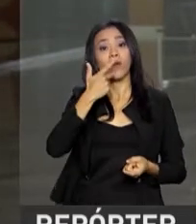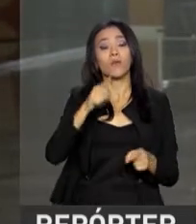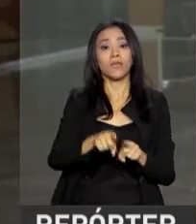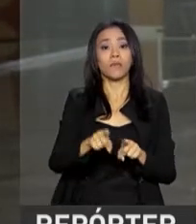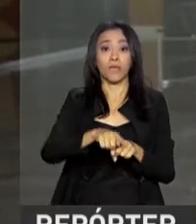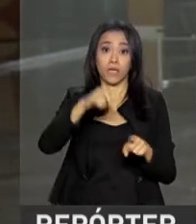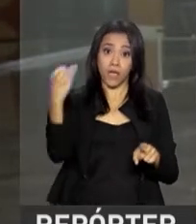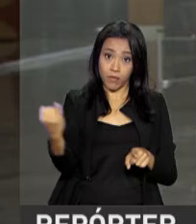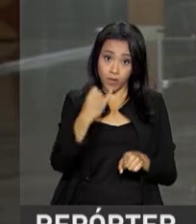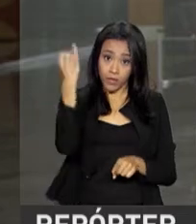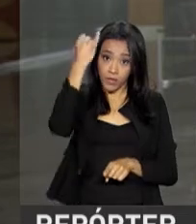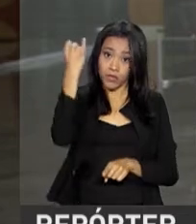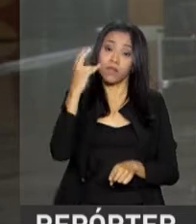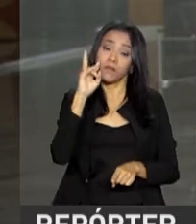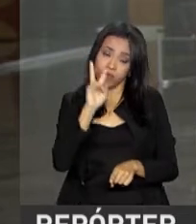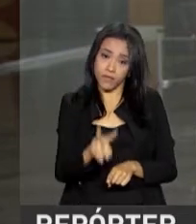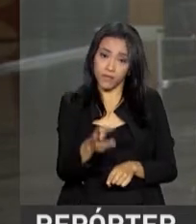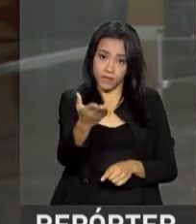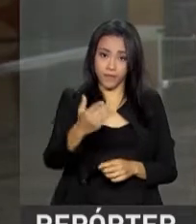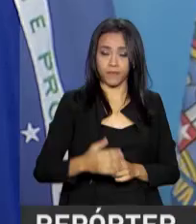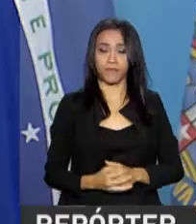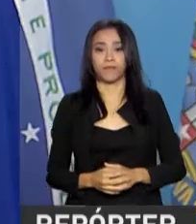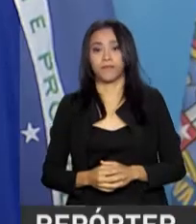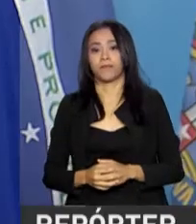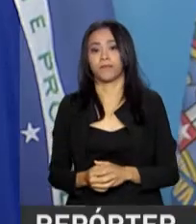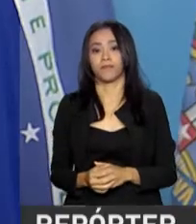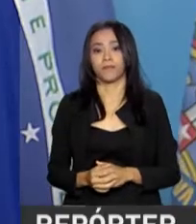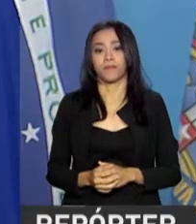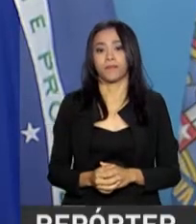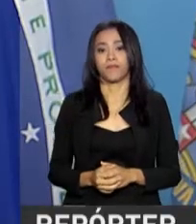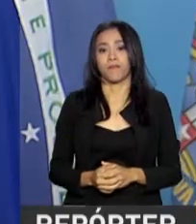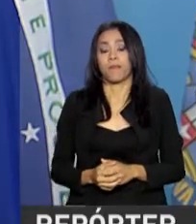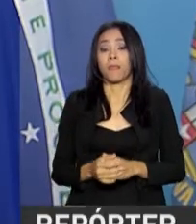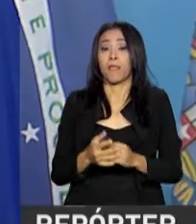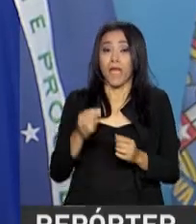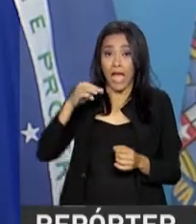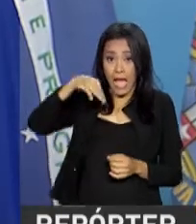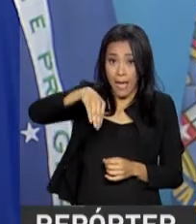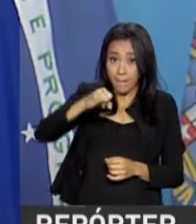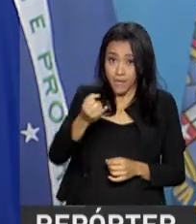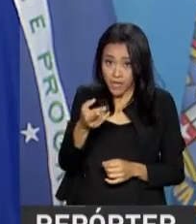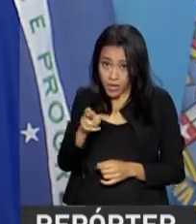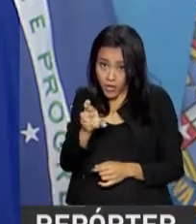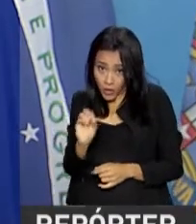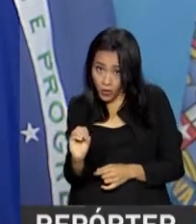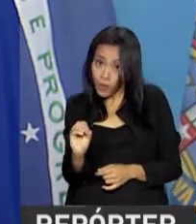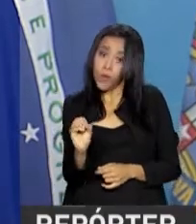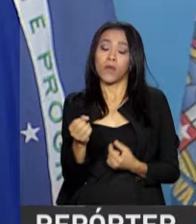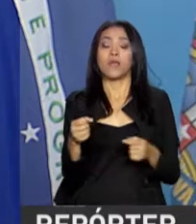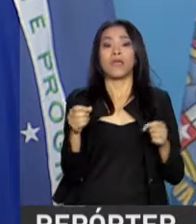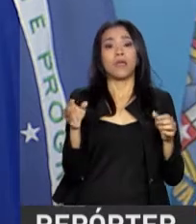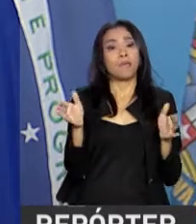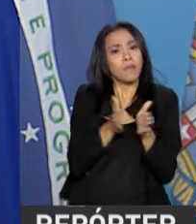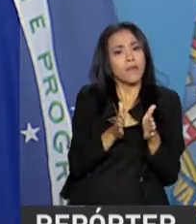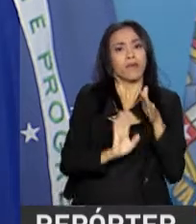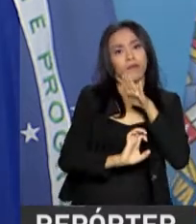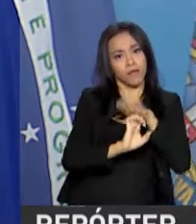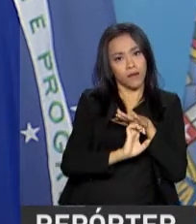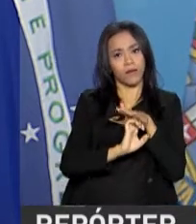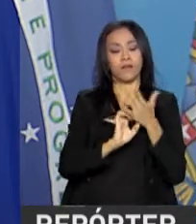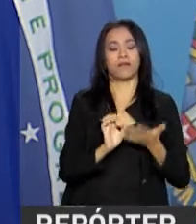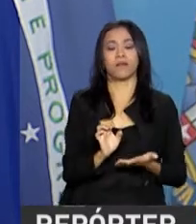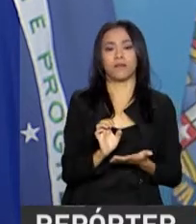desta medida vamos ouvir a micro e pequena empresa sobre ter a digamos assim o